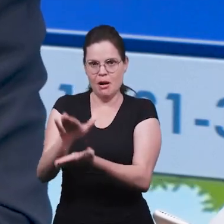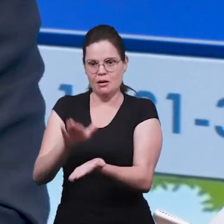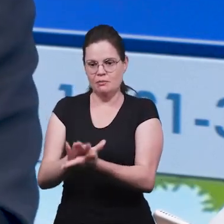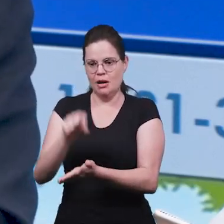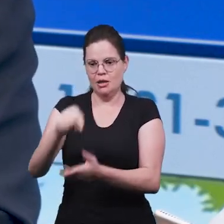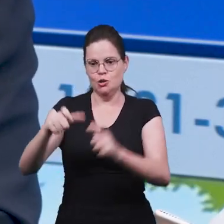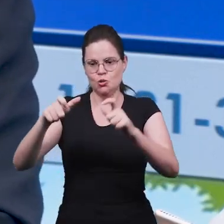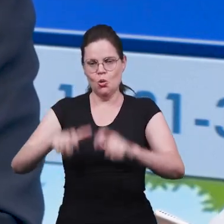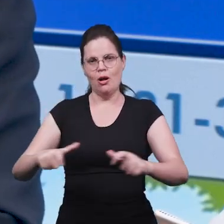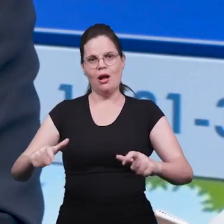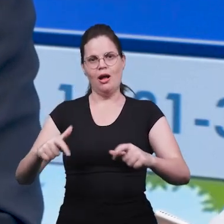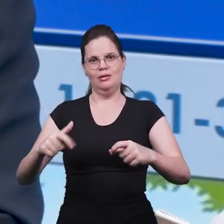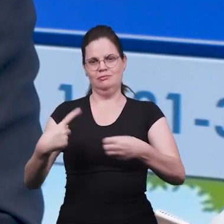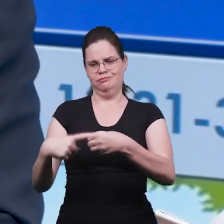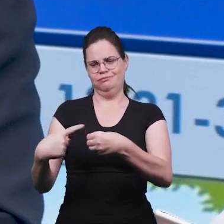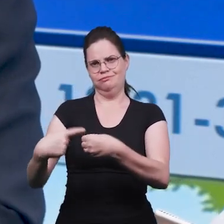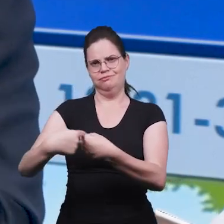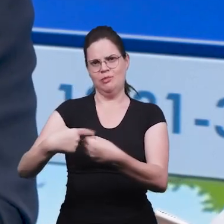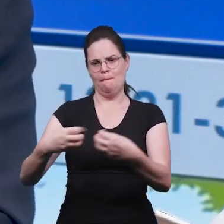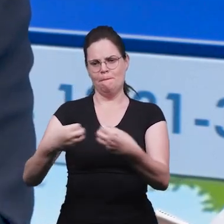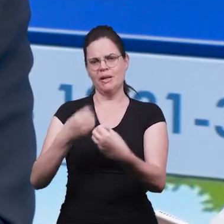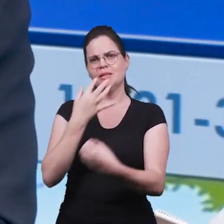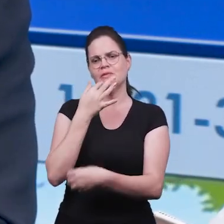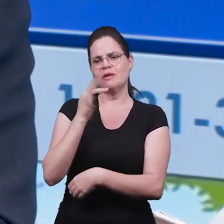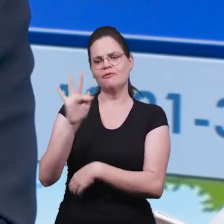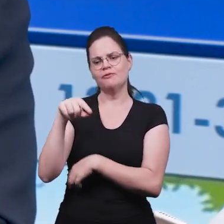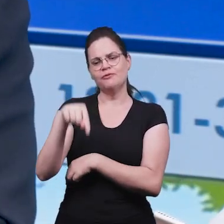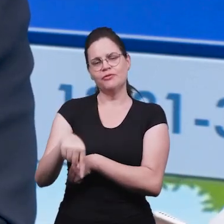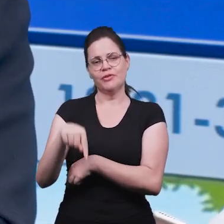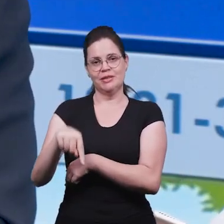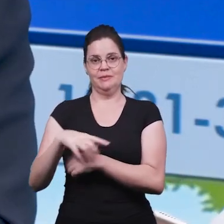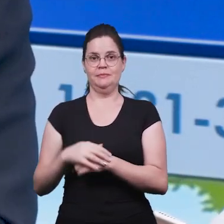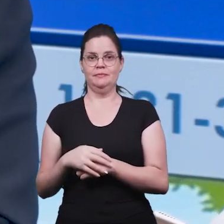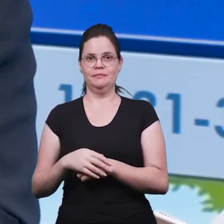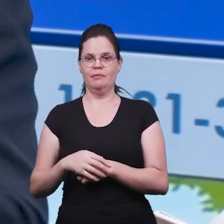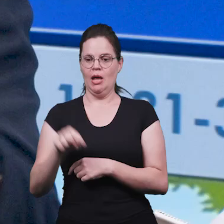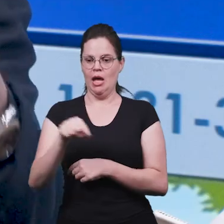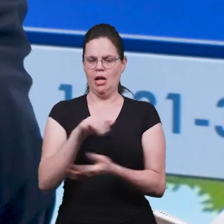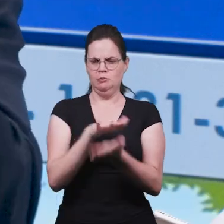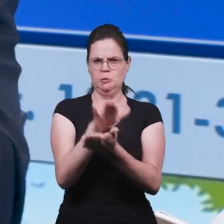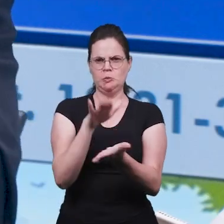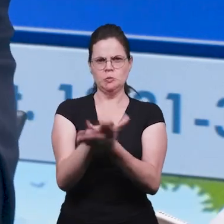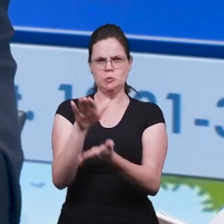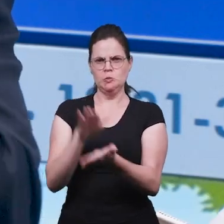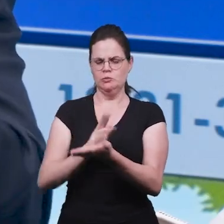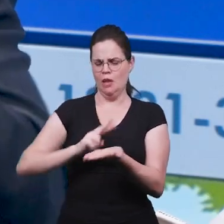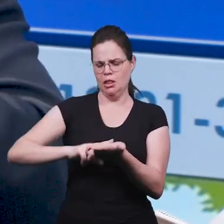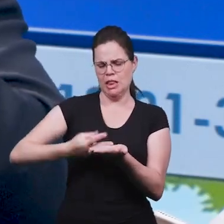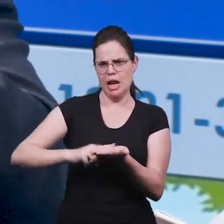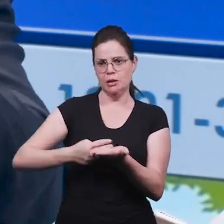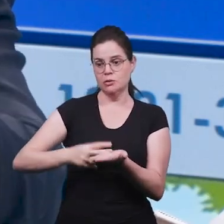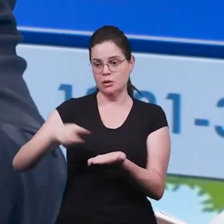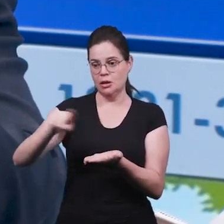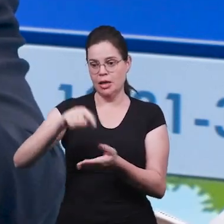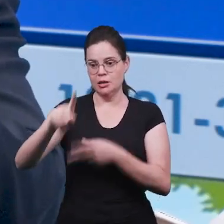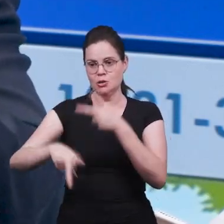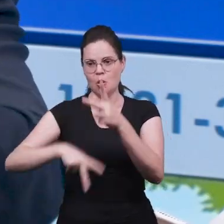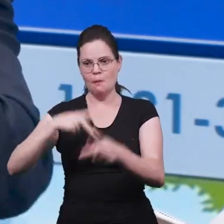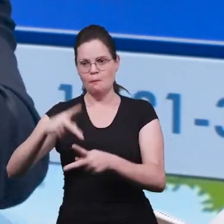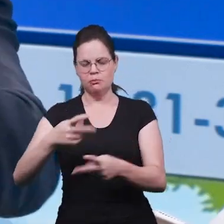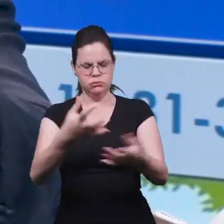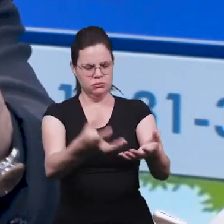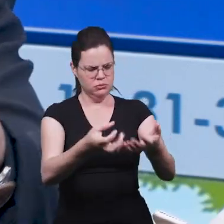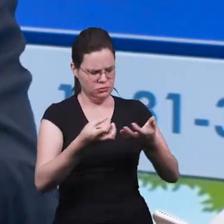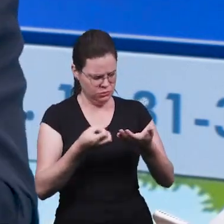lá perto de Lyon, né, naquela região de Lyon, na França, e ali, então as pessoas começaram